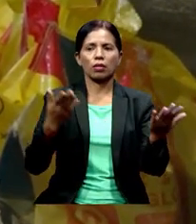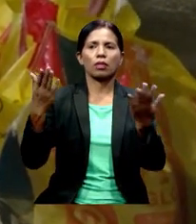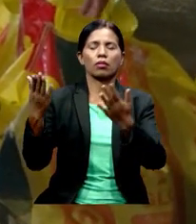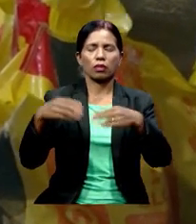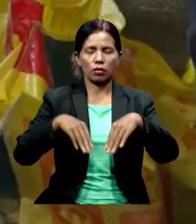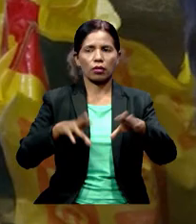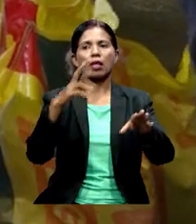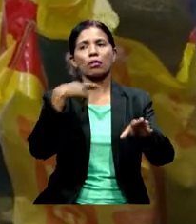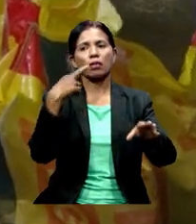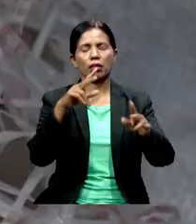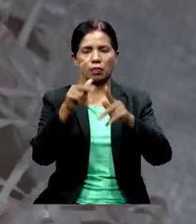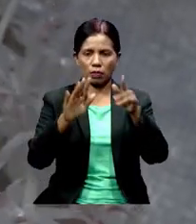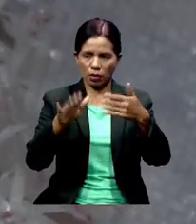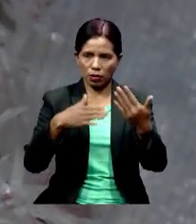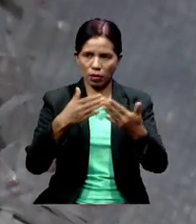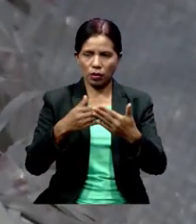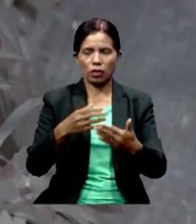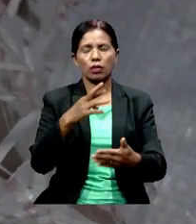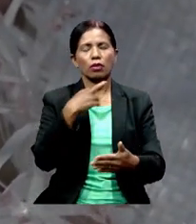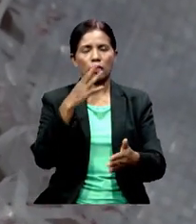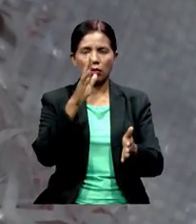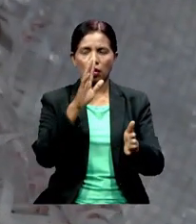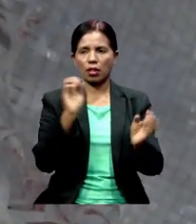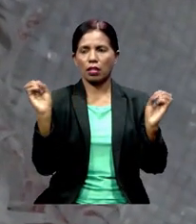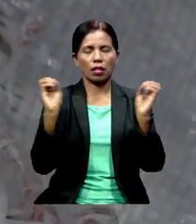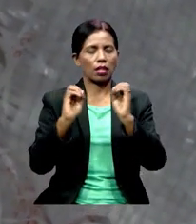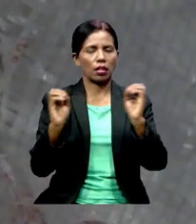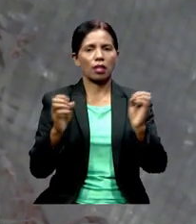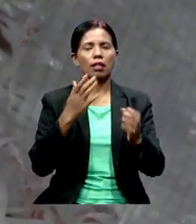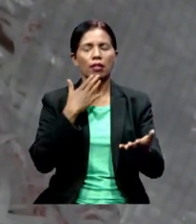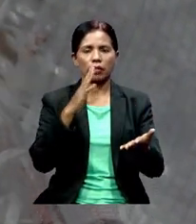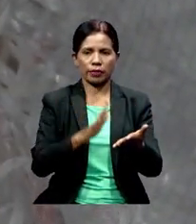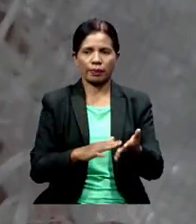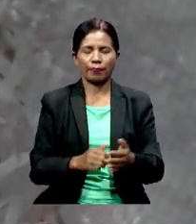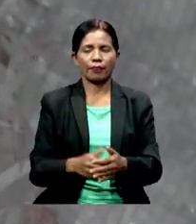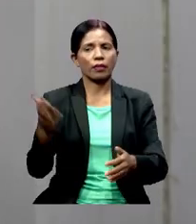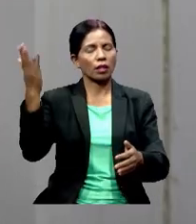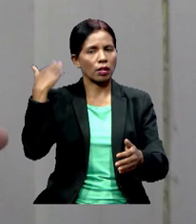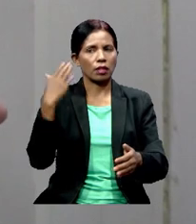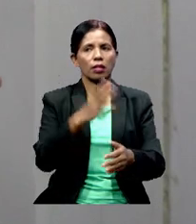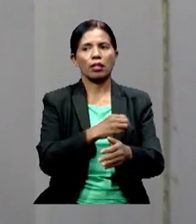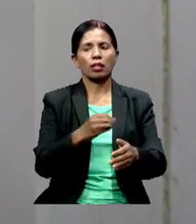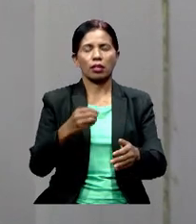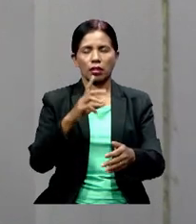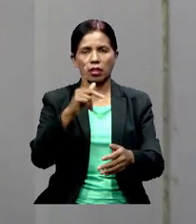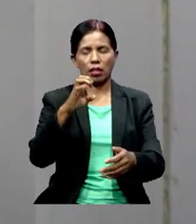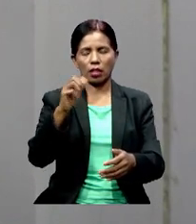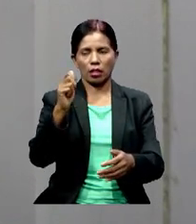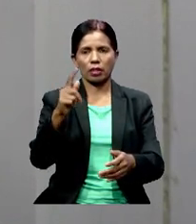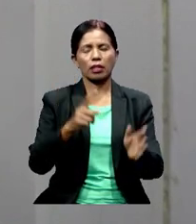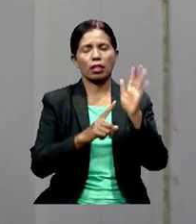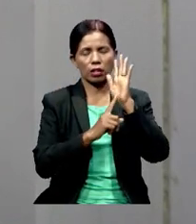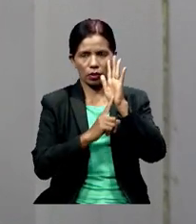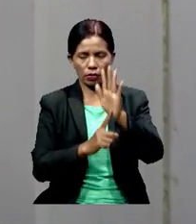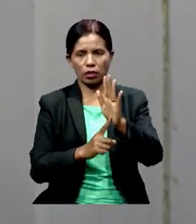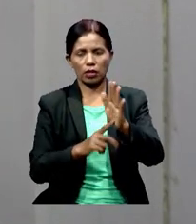fan fos ba komunidade ho folim barato la iha kualidade. Antes ne parte kreatif furak informa ona